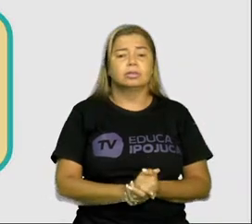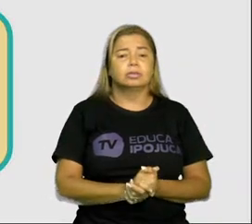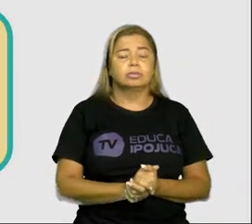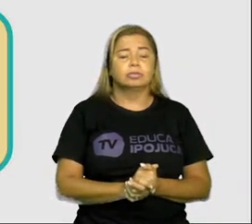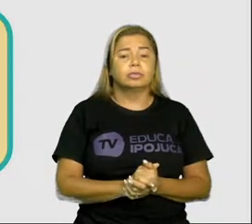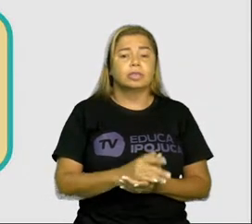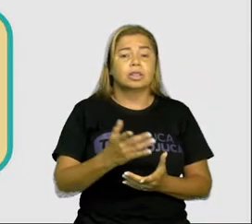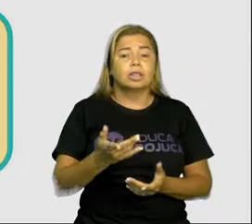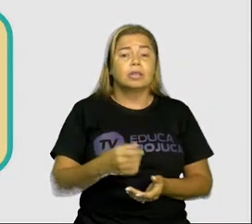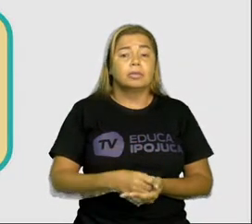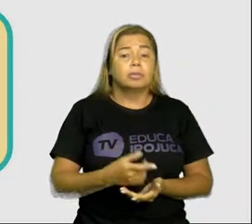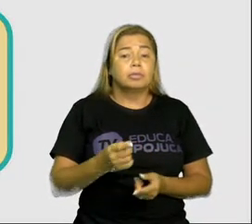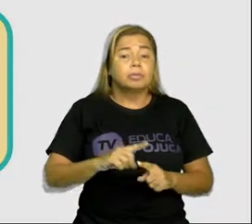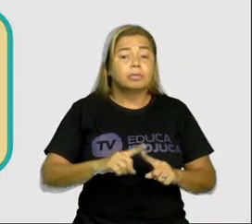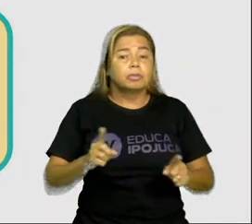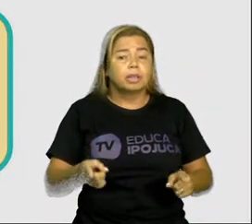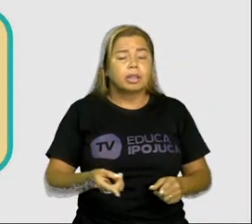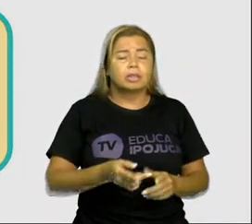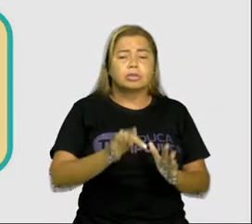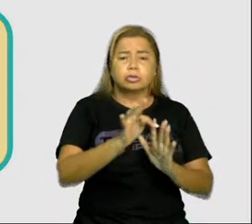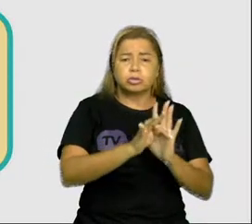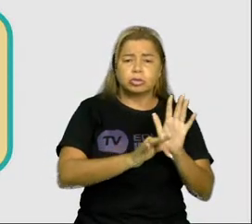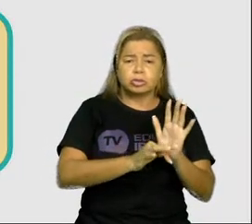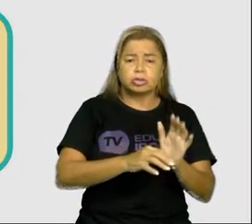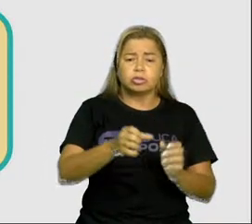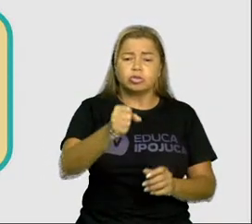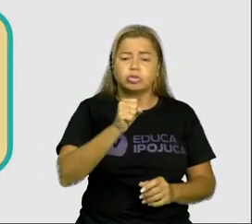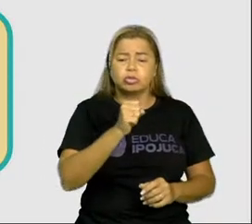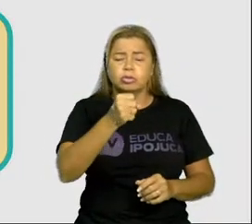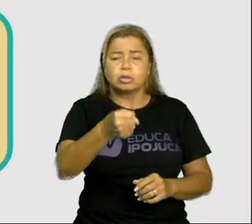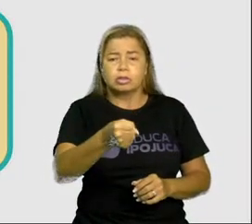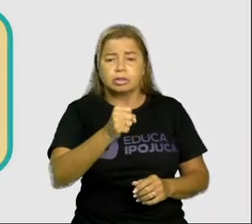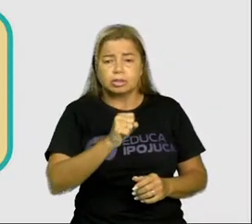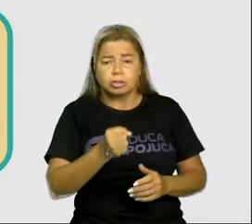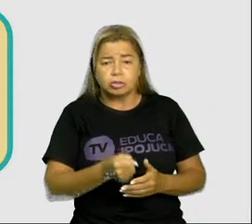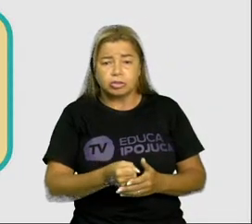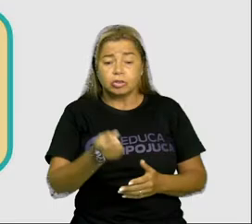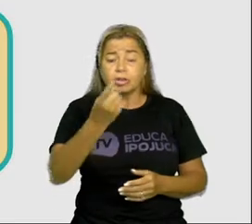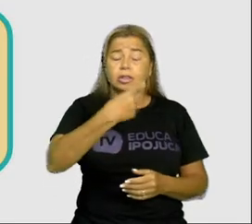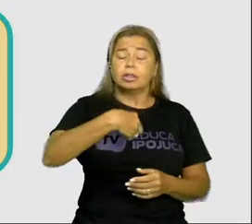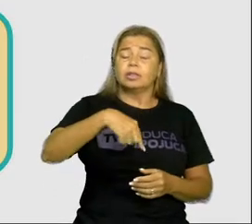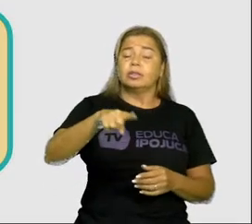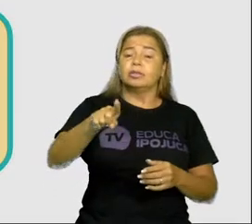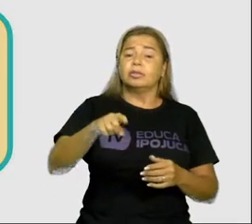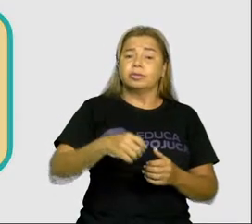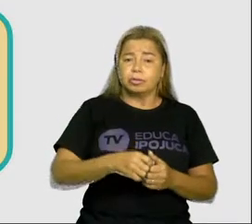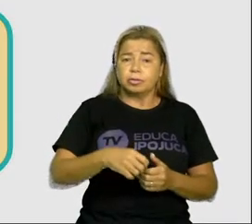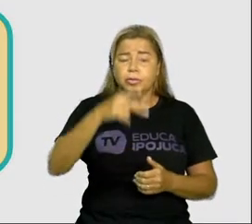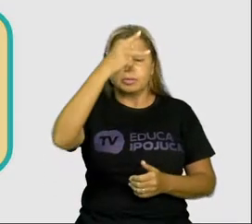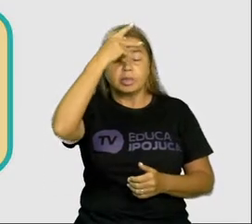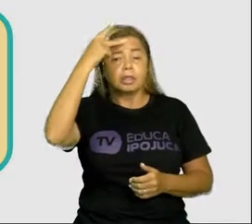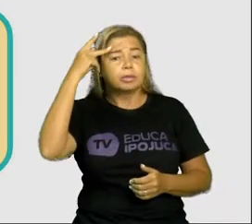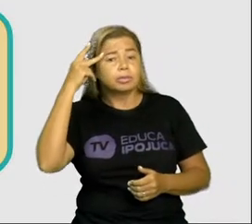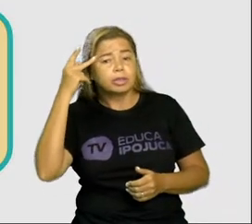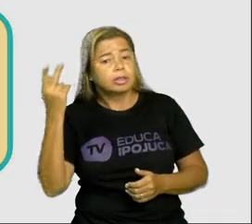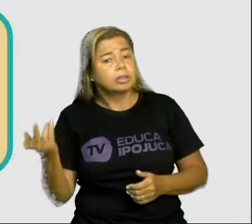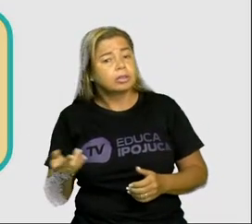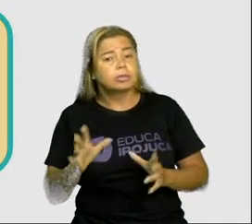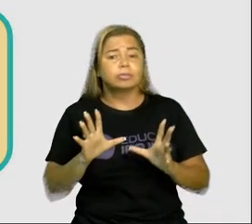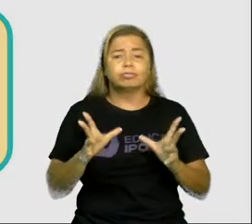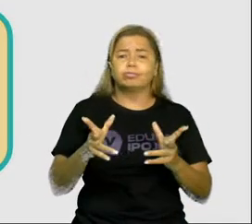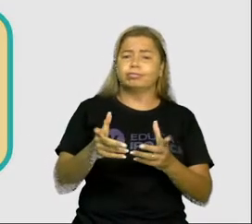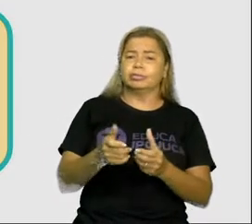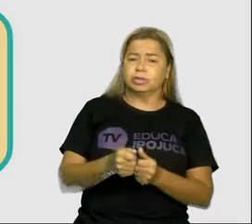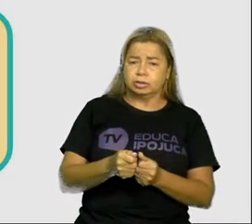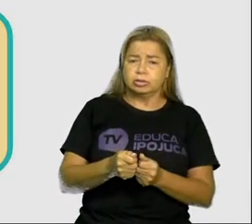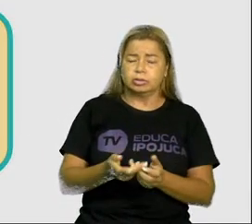O discurso jornalístico é a linguagem voltada para o público em geral, aquele público que não vai conhecer todas